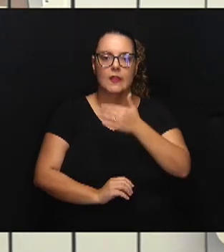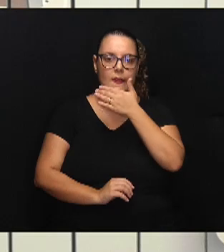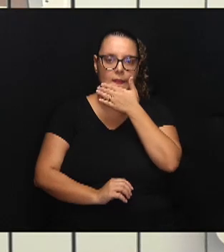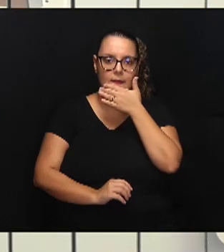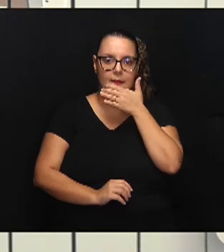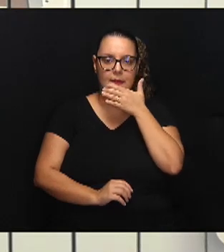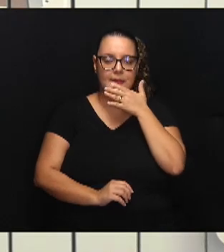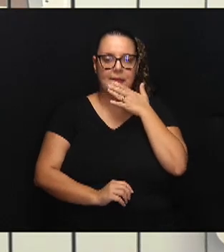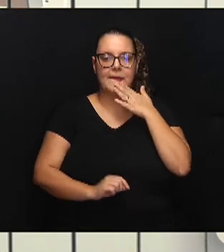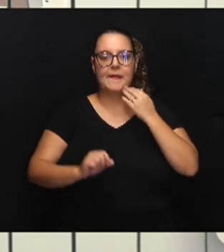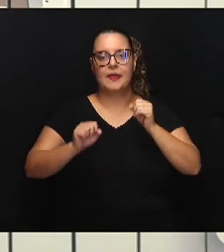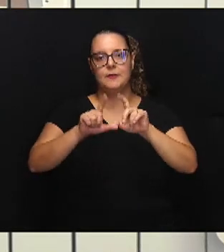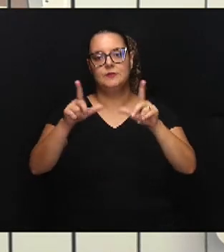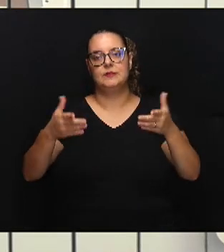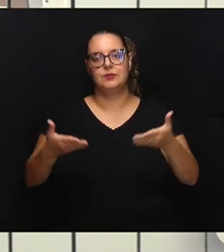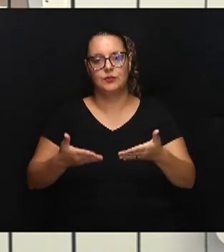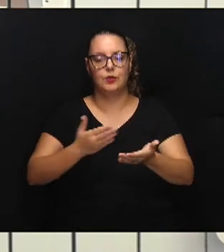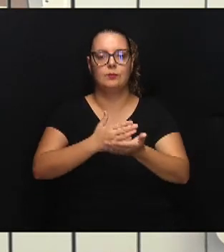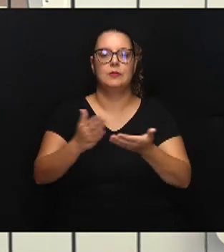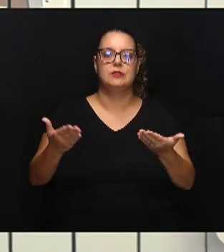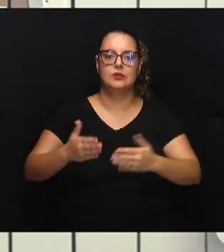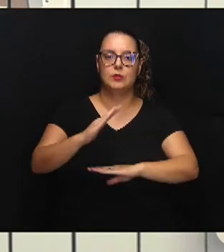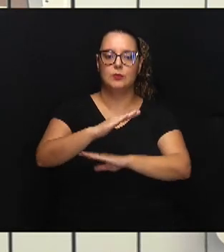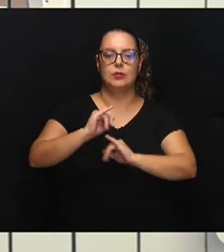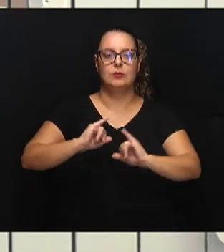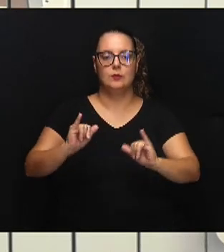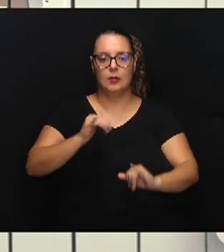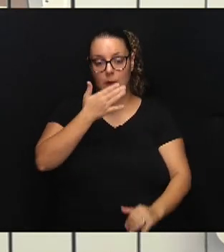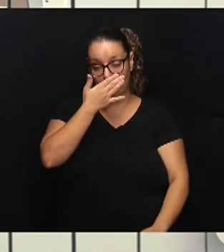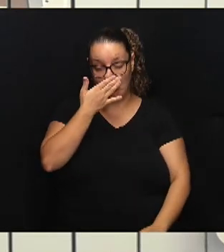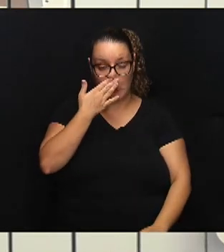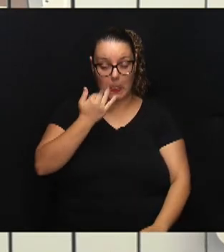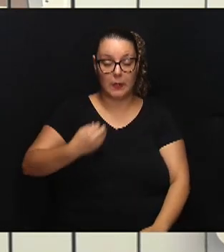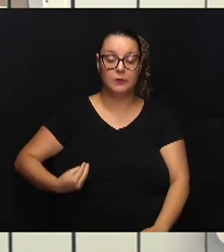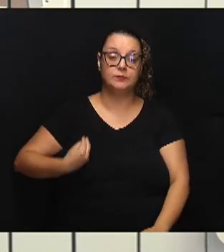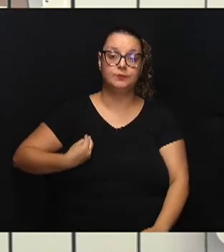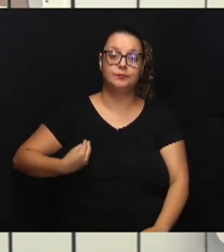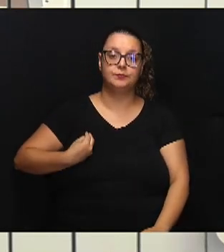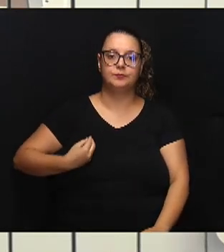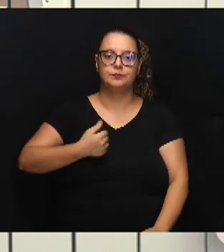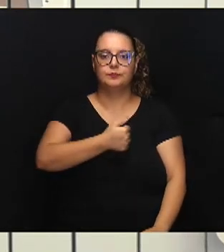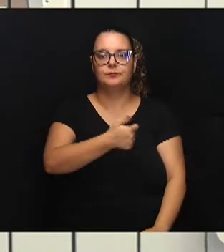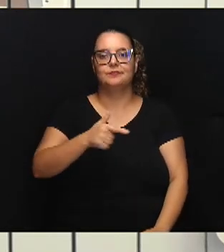Estes são os destaques de hoje. Começa agora o Jornal Câmara Notícia ao vivo,